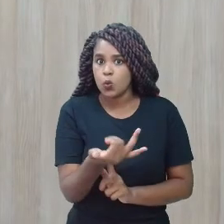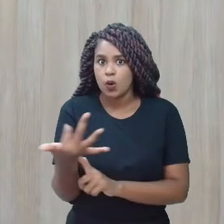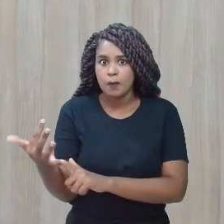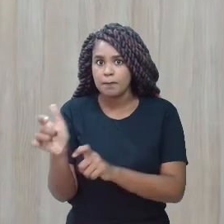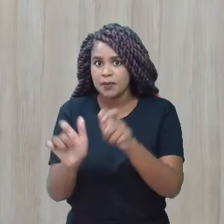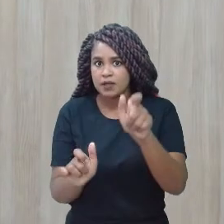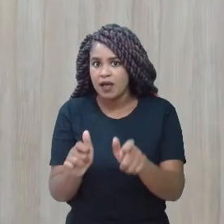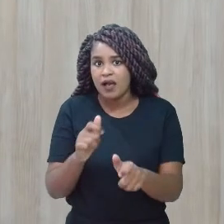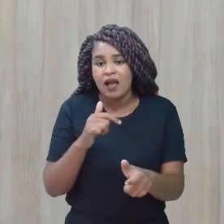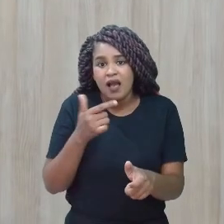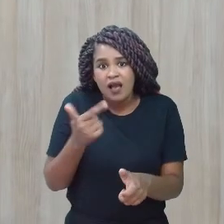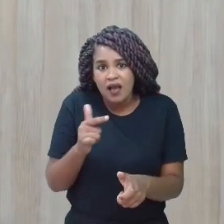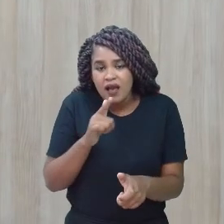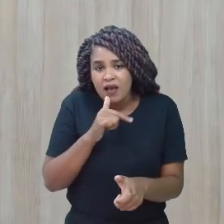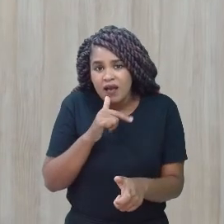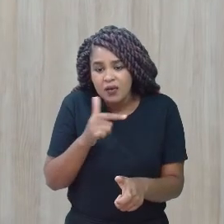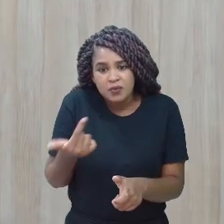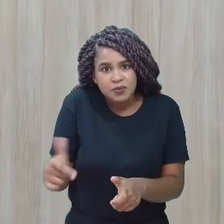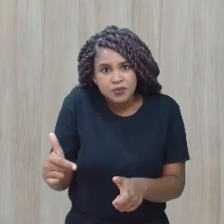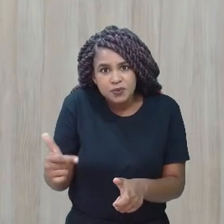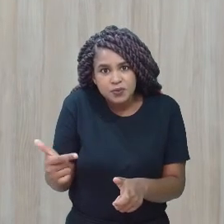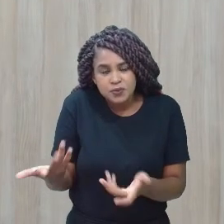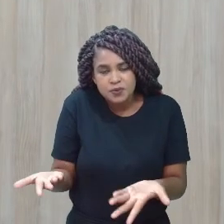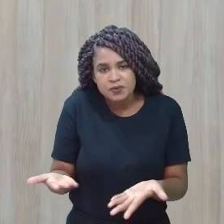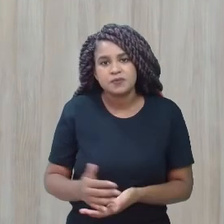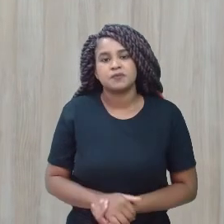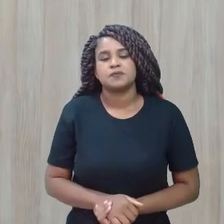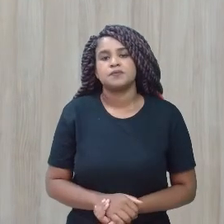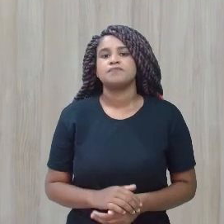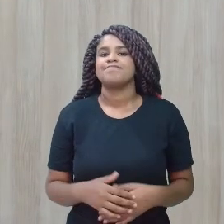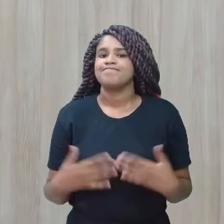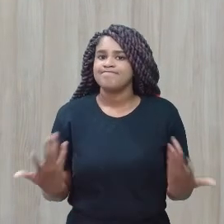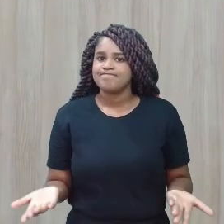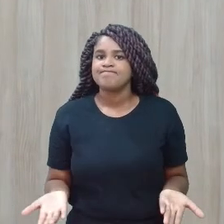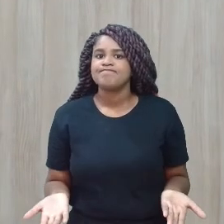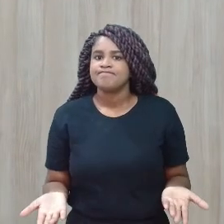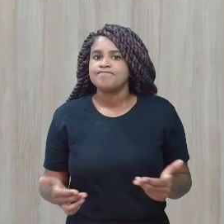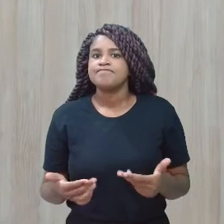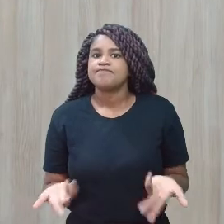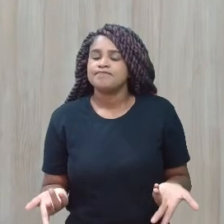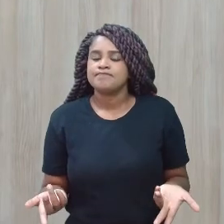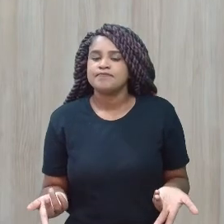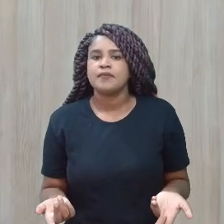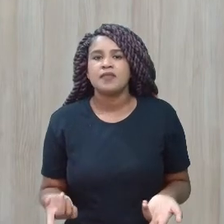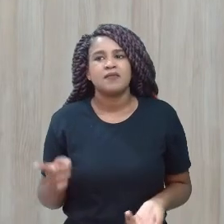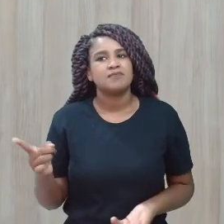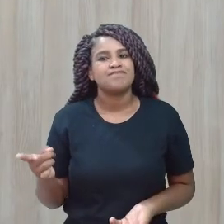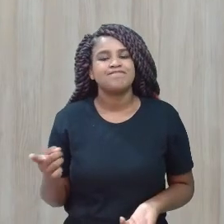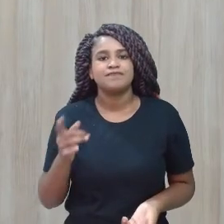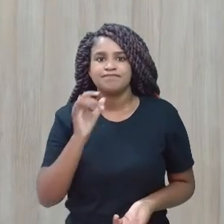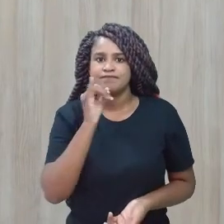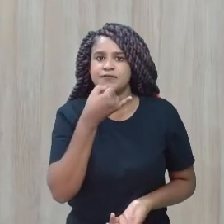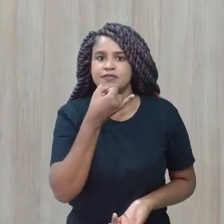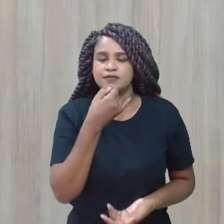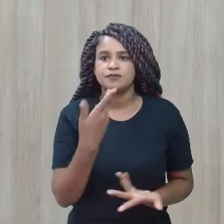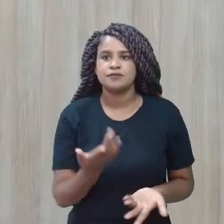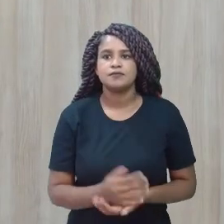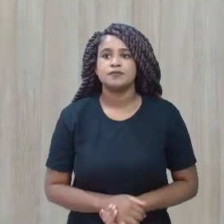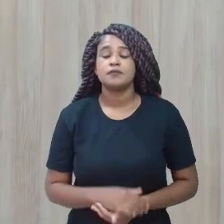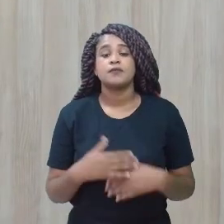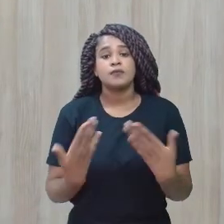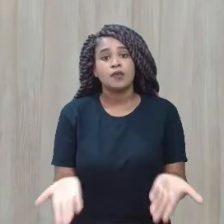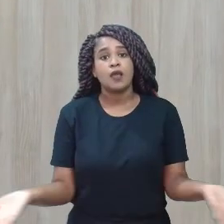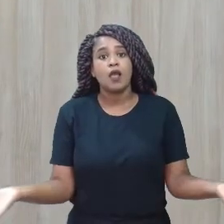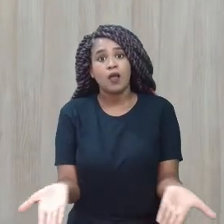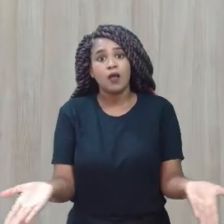pessoas que não têm acesso à água boa para consumo. Então, é lamentável, um número muito grande, né, isso? E aí, agora eu